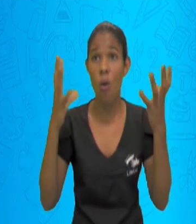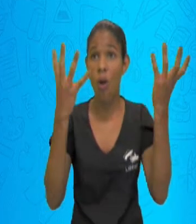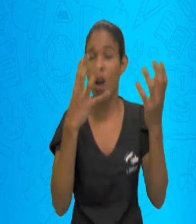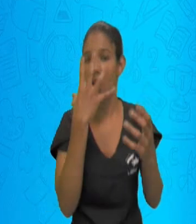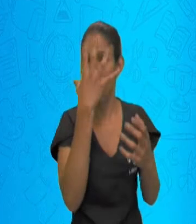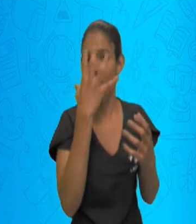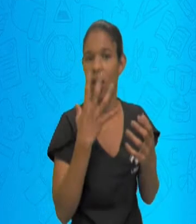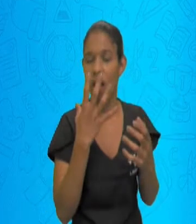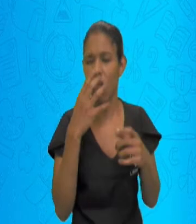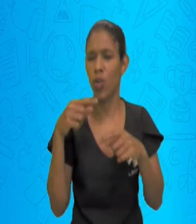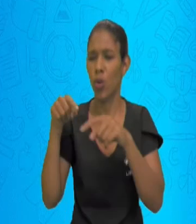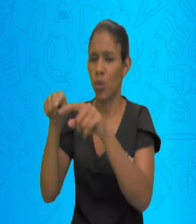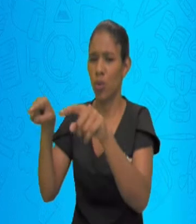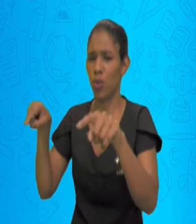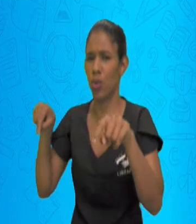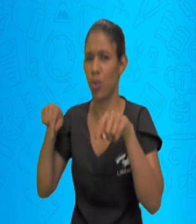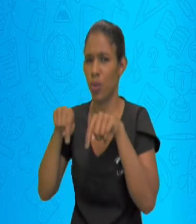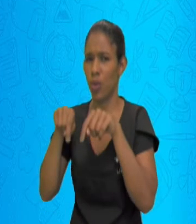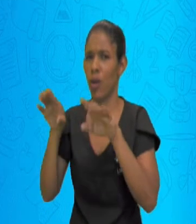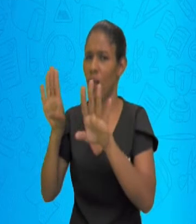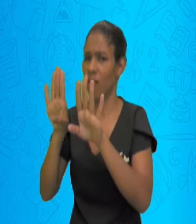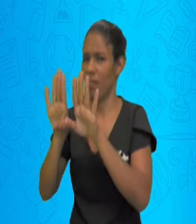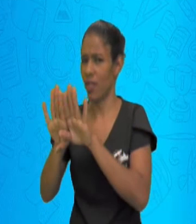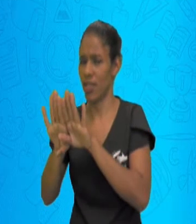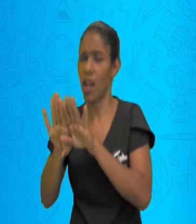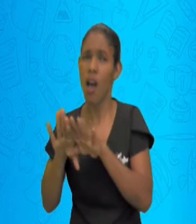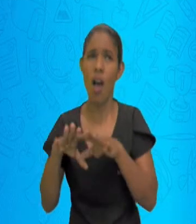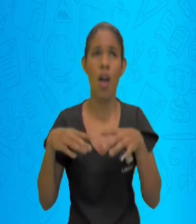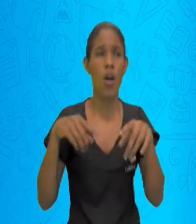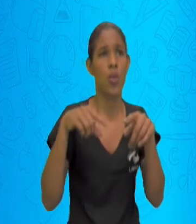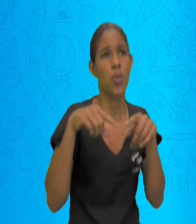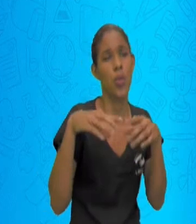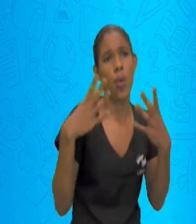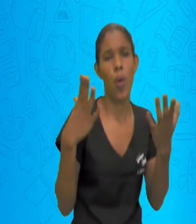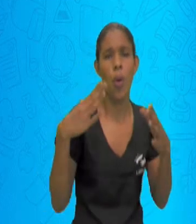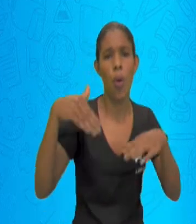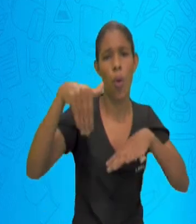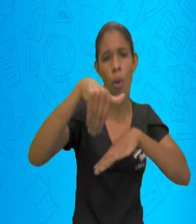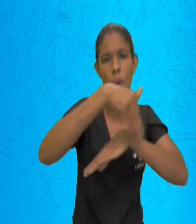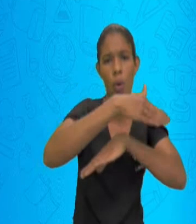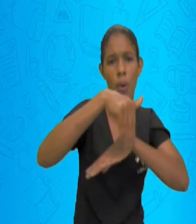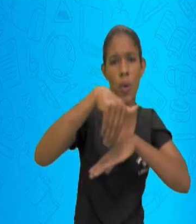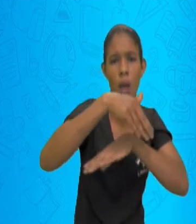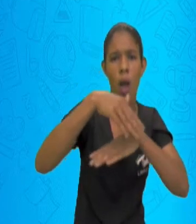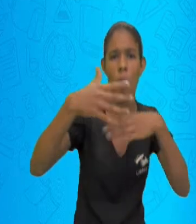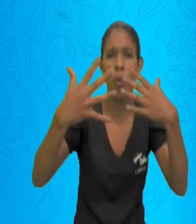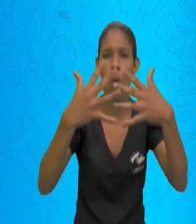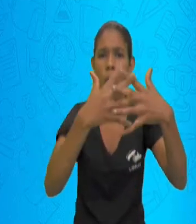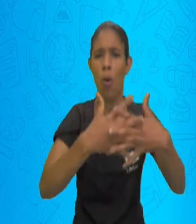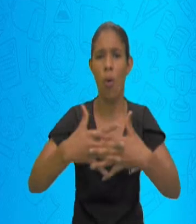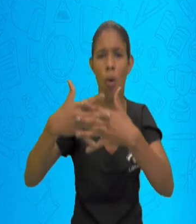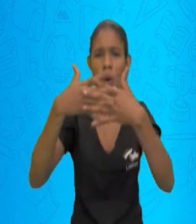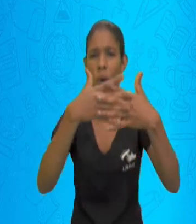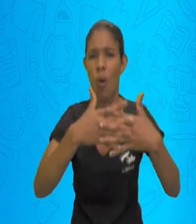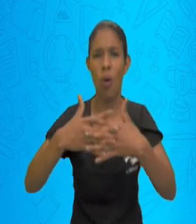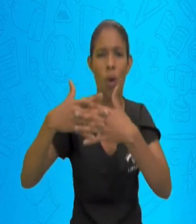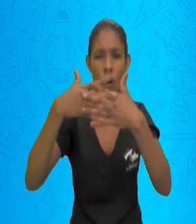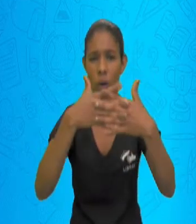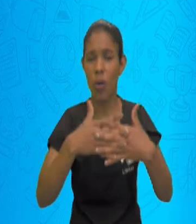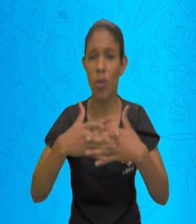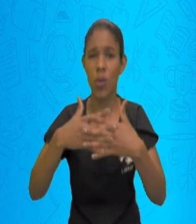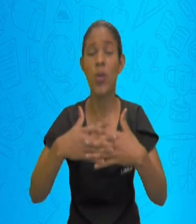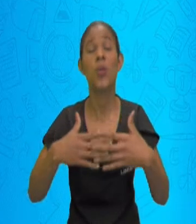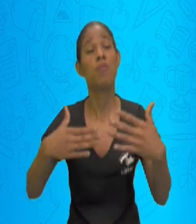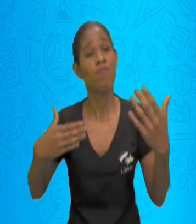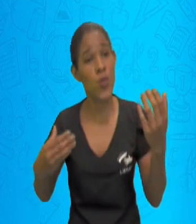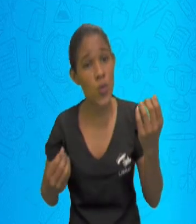o carnaval do trio elétrico, o carnaval dos desfiles da escola de samba. O samba somente surgiria por volta da